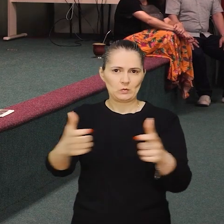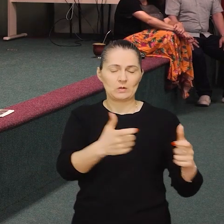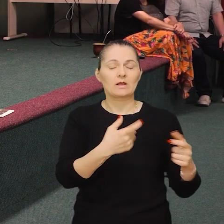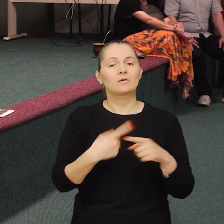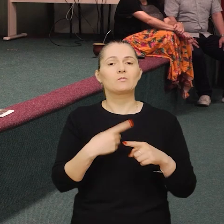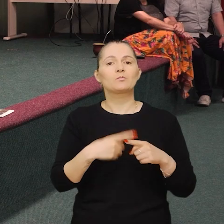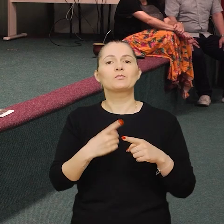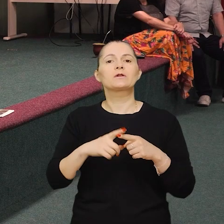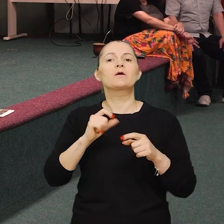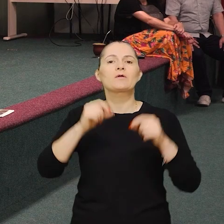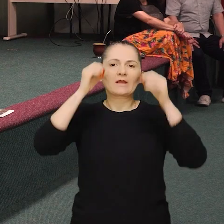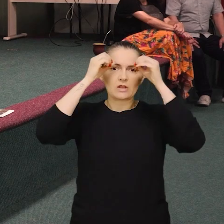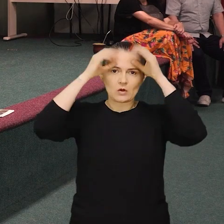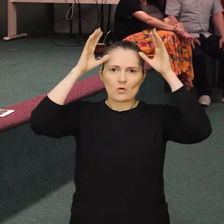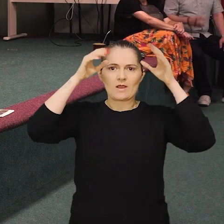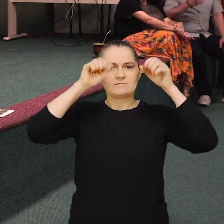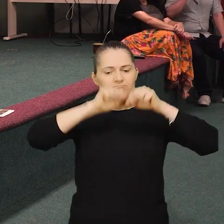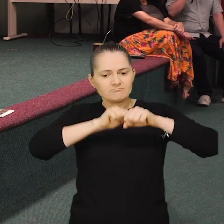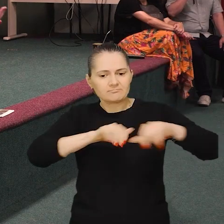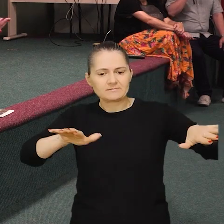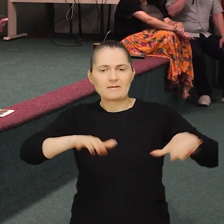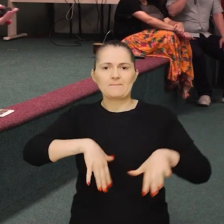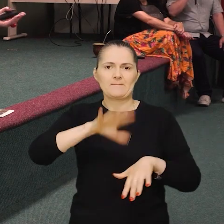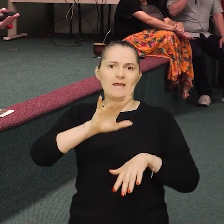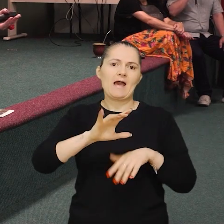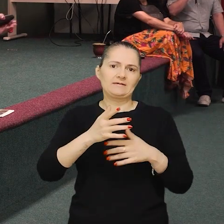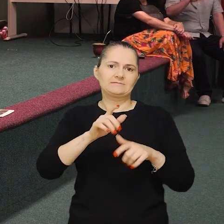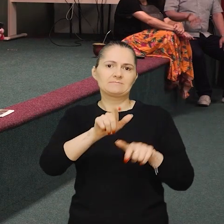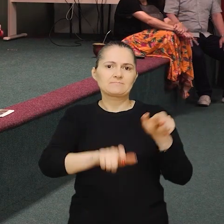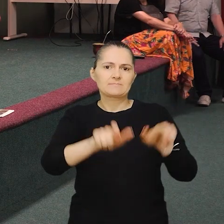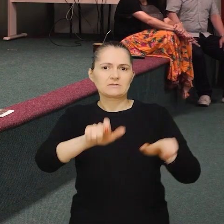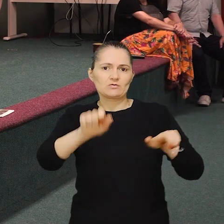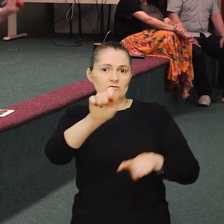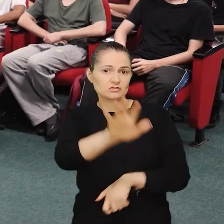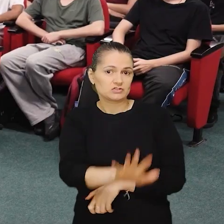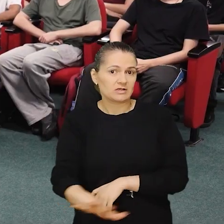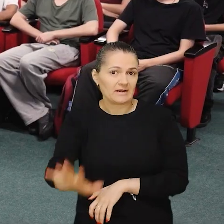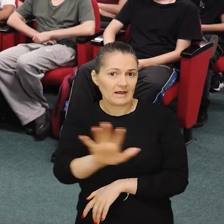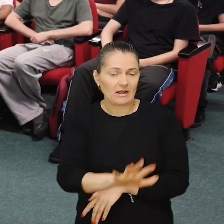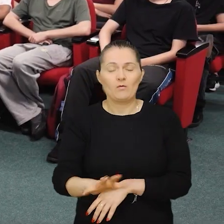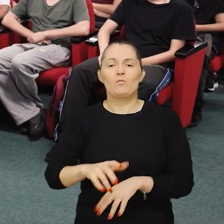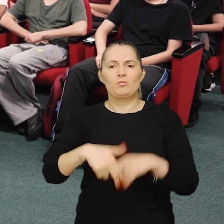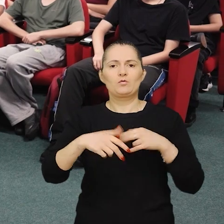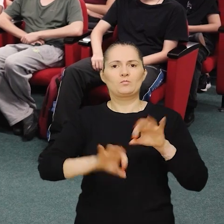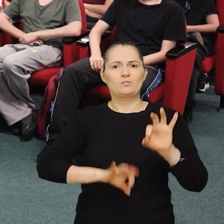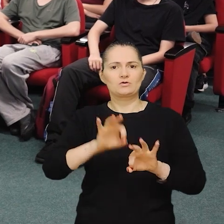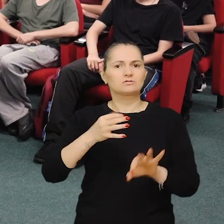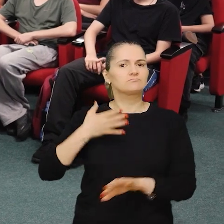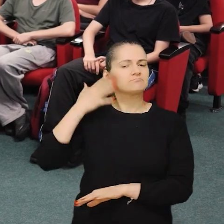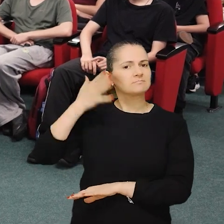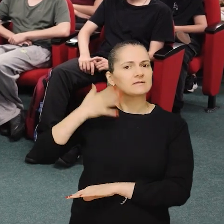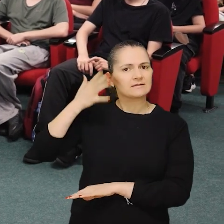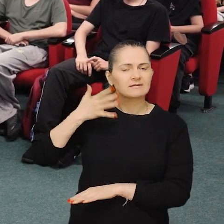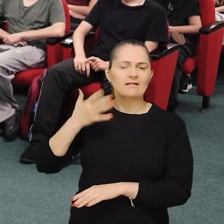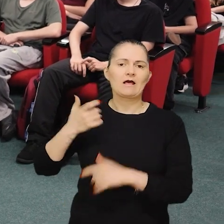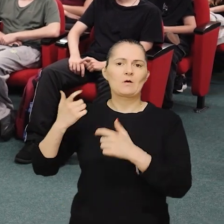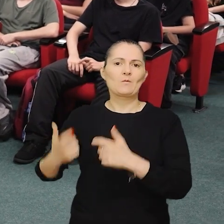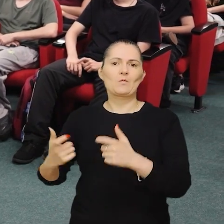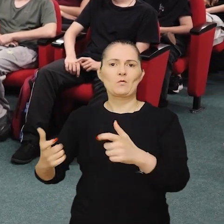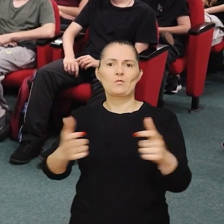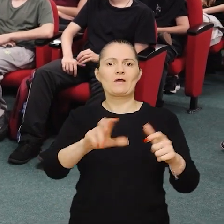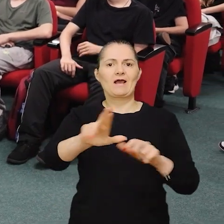para tornar esse conhecimento mais conhecido entre pessoas em geral. Então, o projeto vai desenvolver palestras